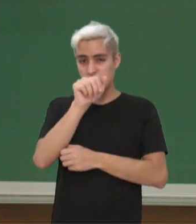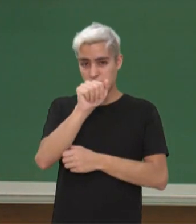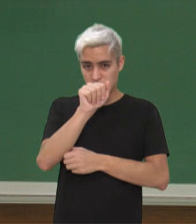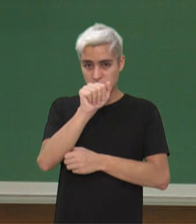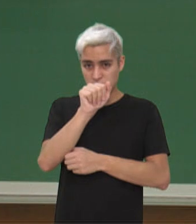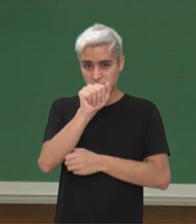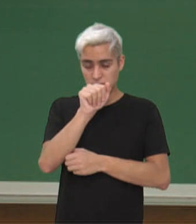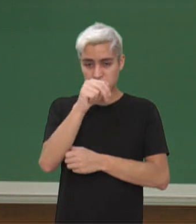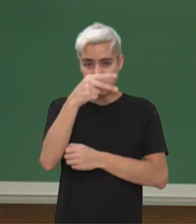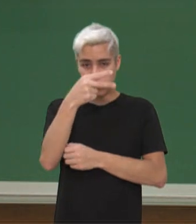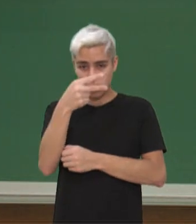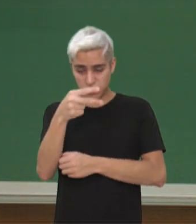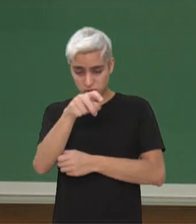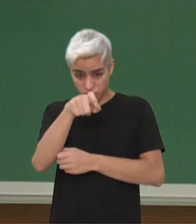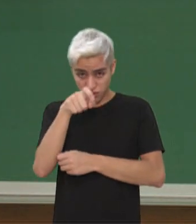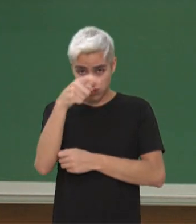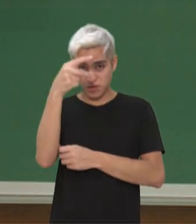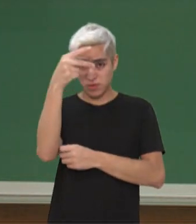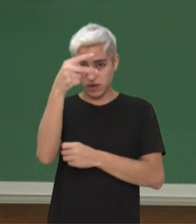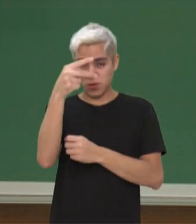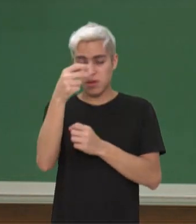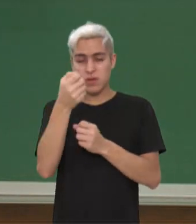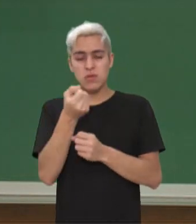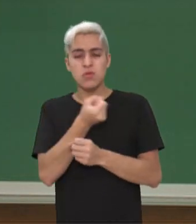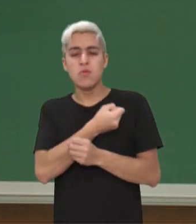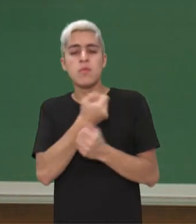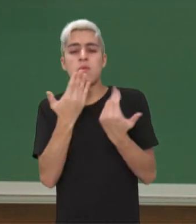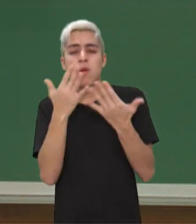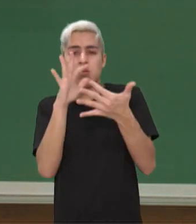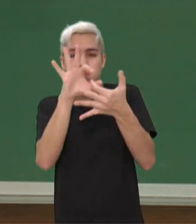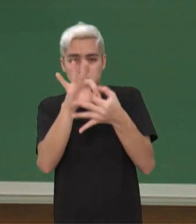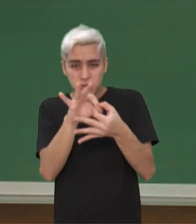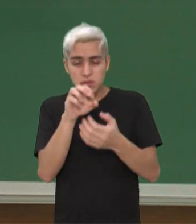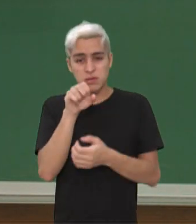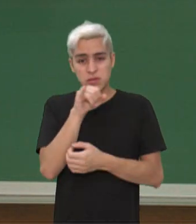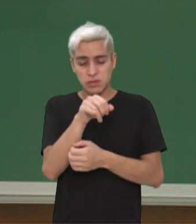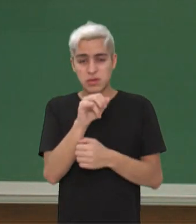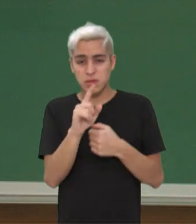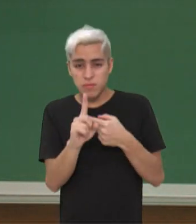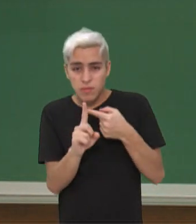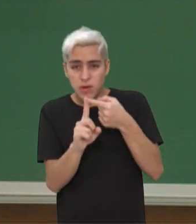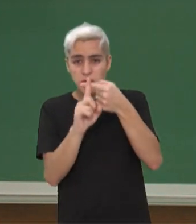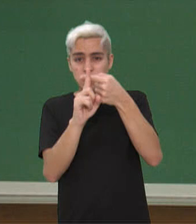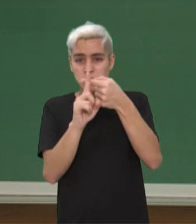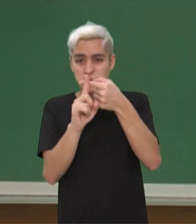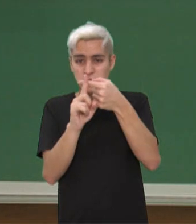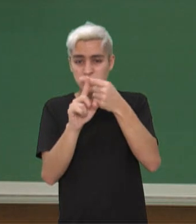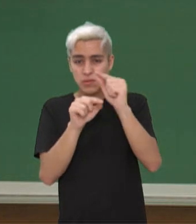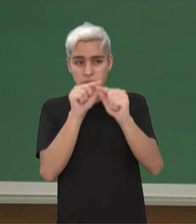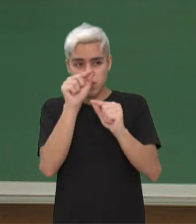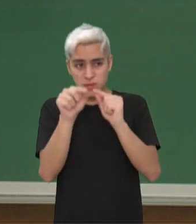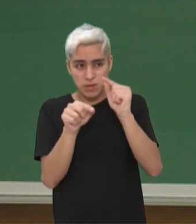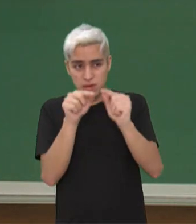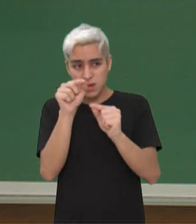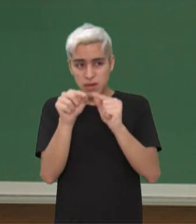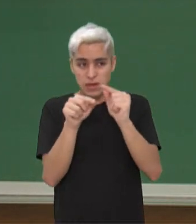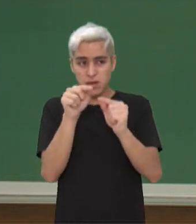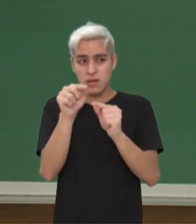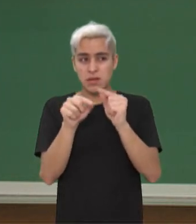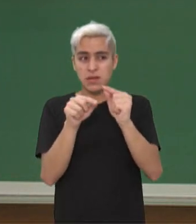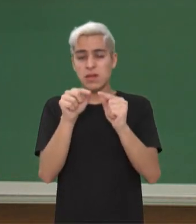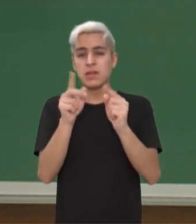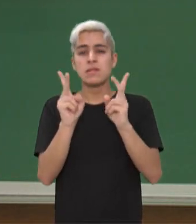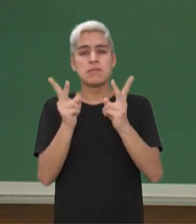termo x², o número que acompanha o x², se ele for positivo, a concavidade dessa parábola é